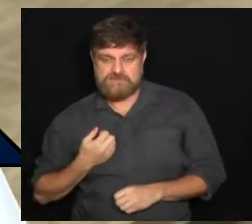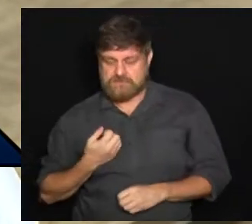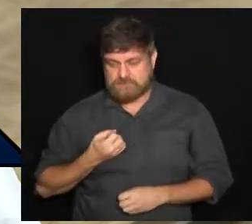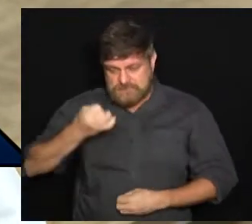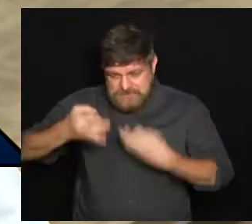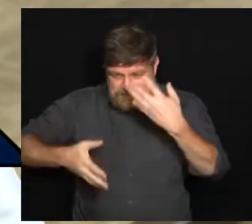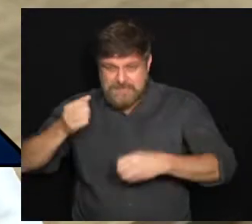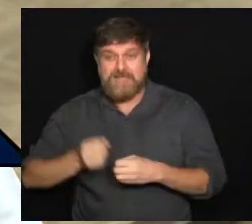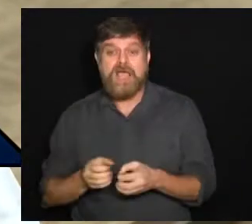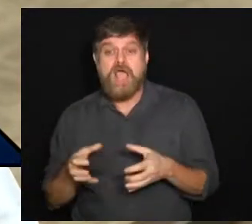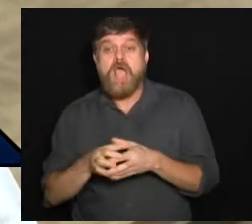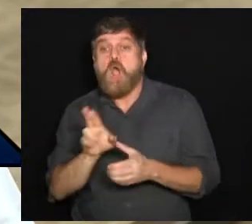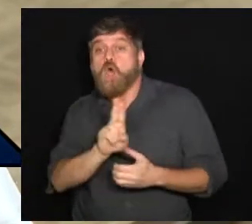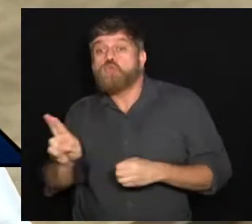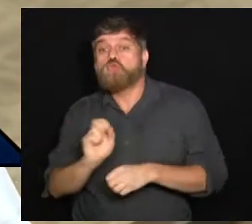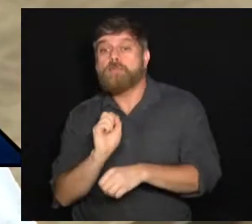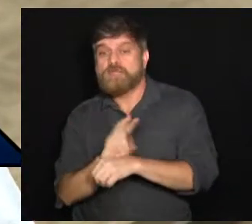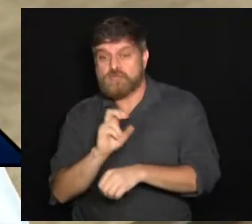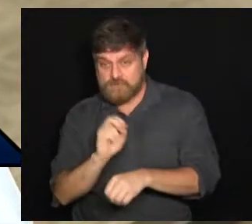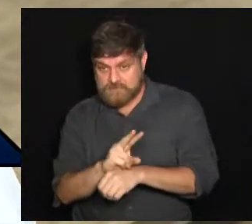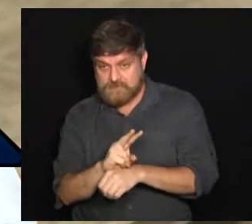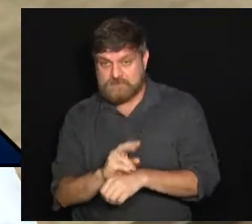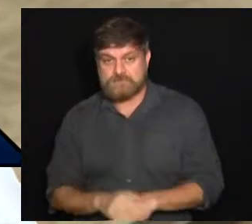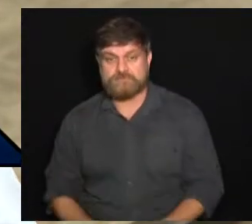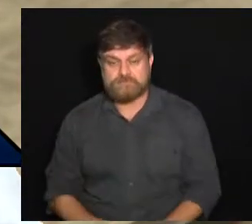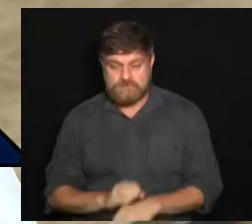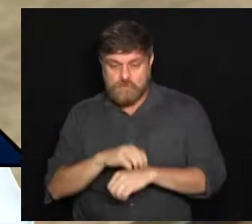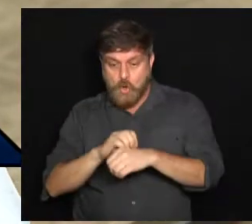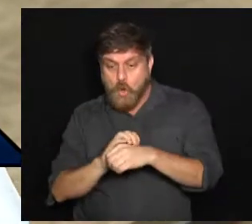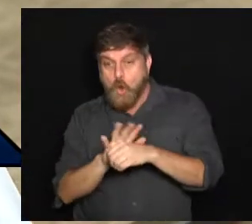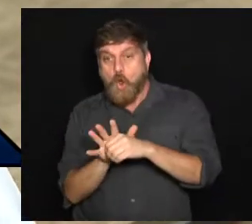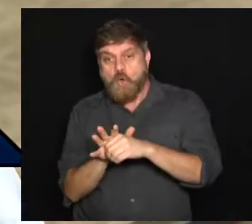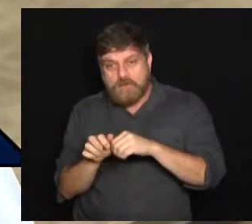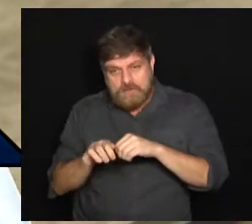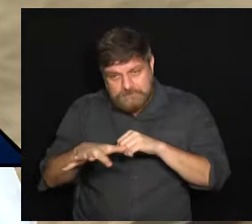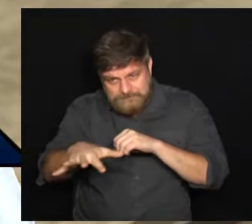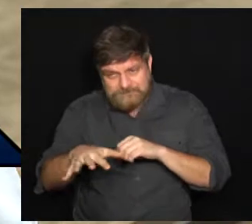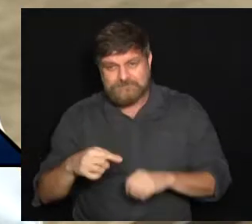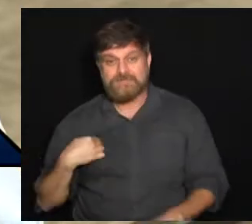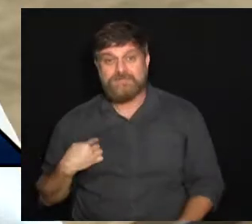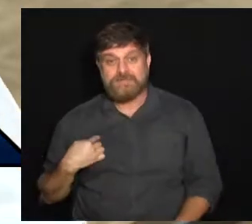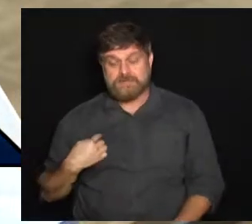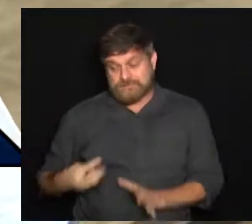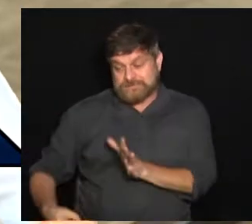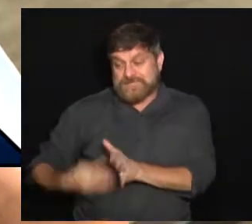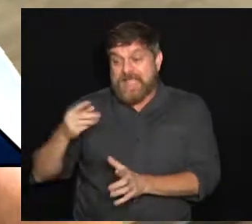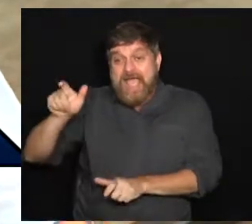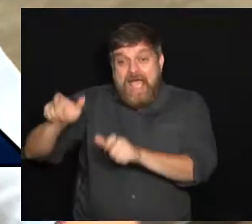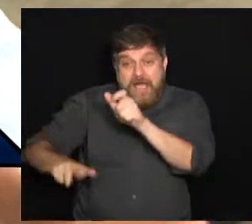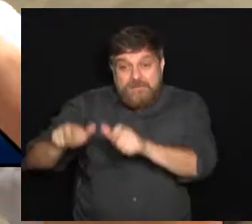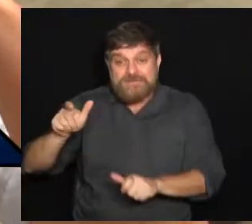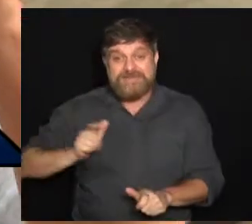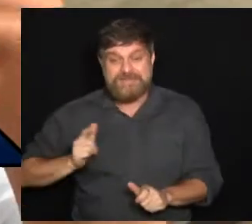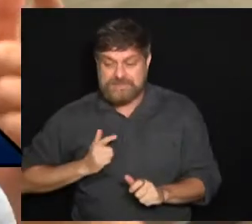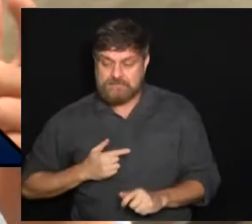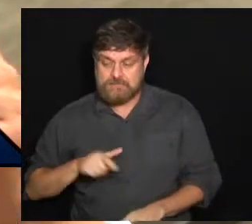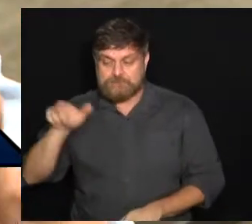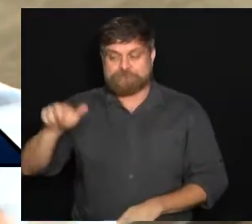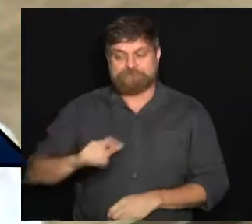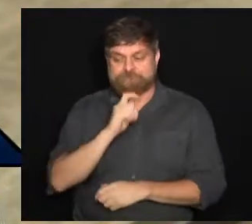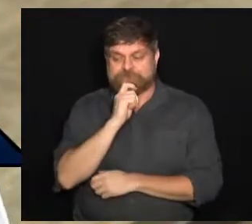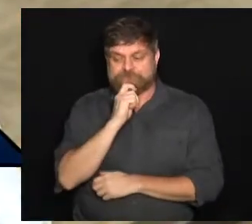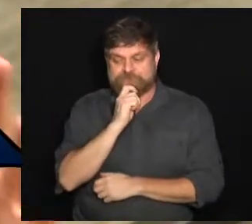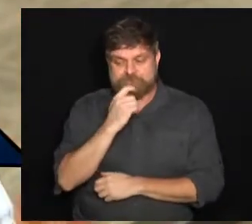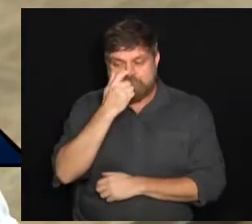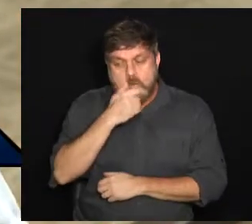tá? Okay. Então, e a terceira coisa são as pessoas que tiveram contatos com casos suspeitos.